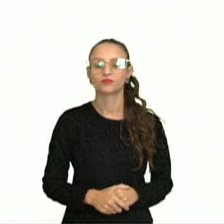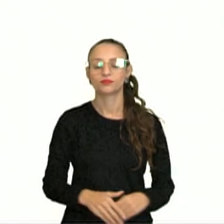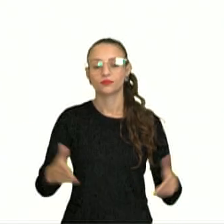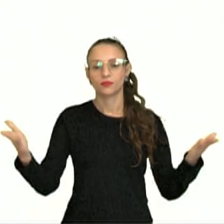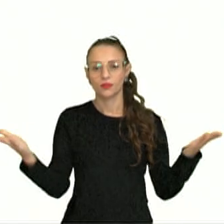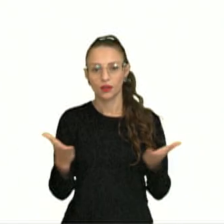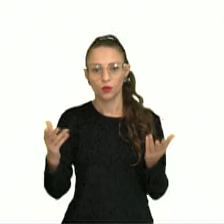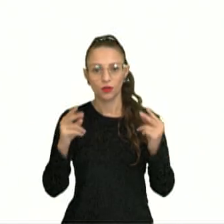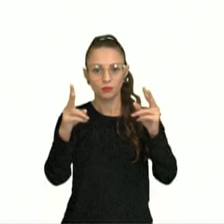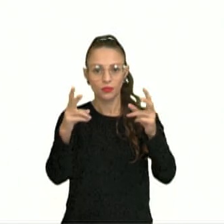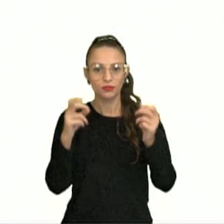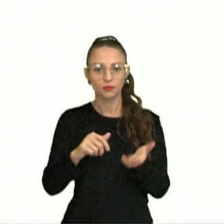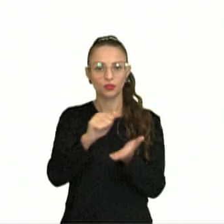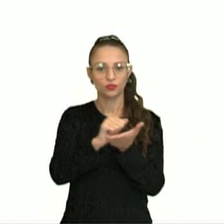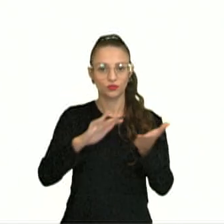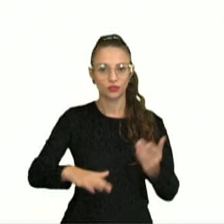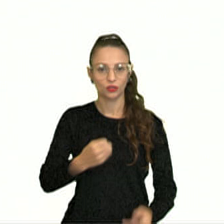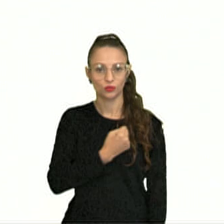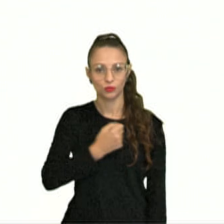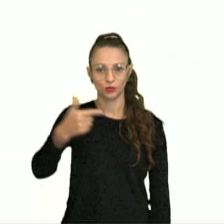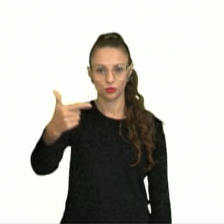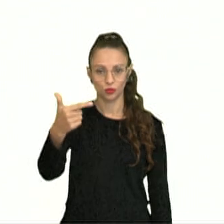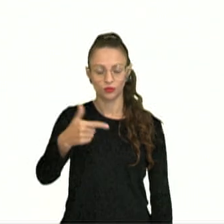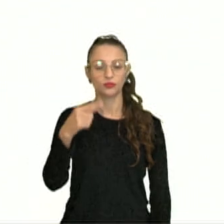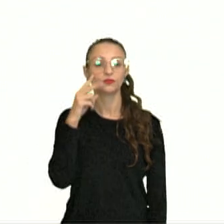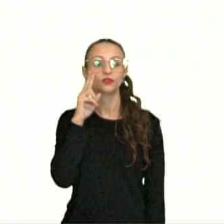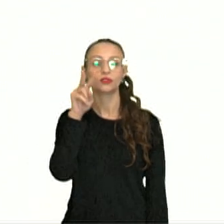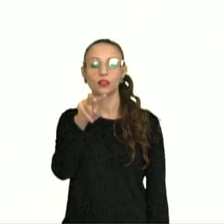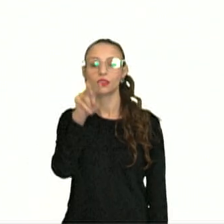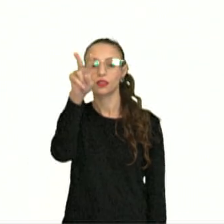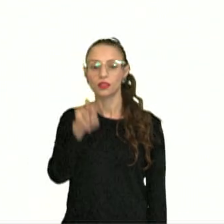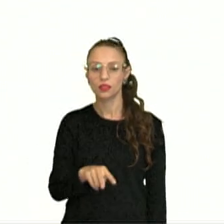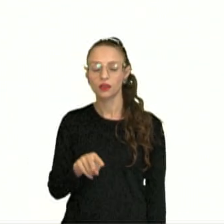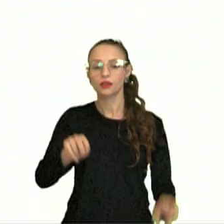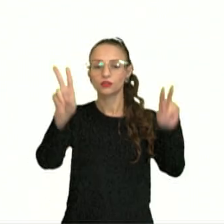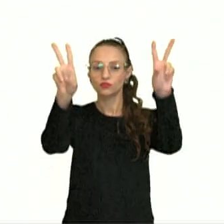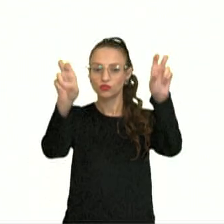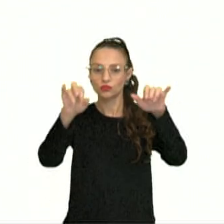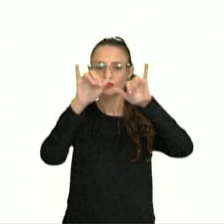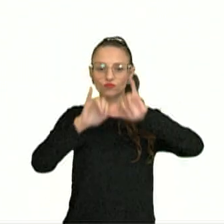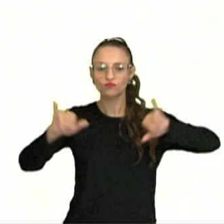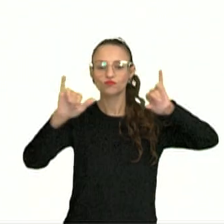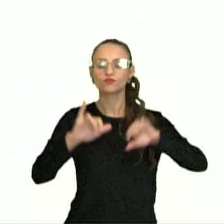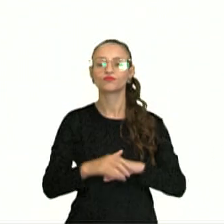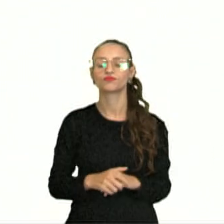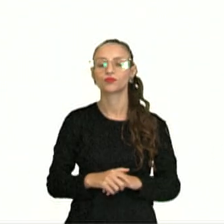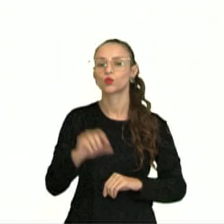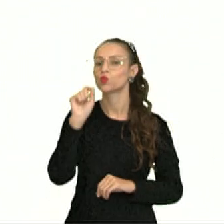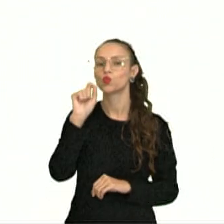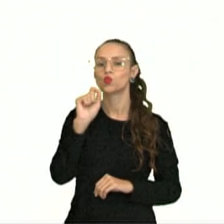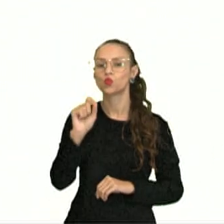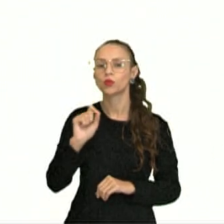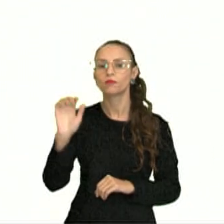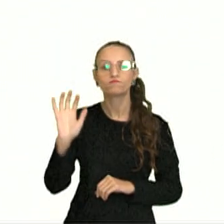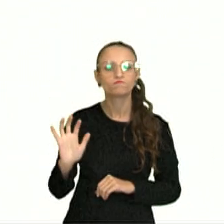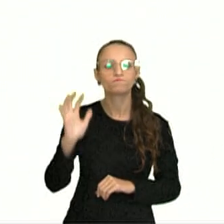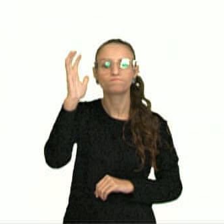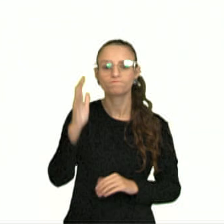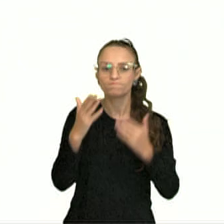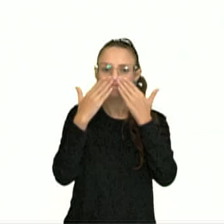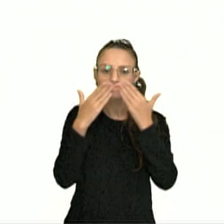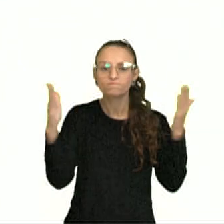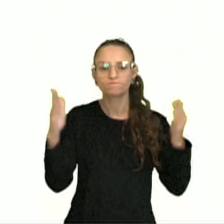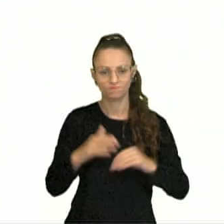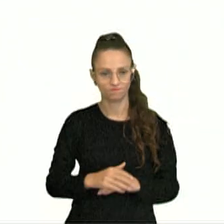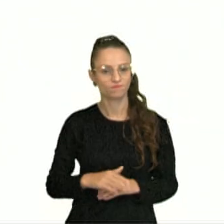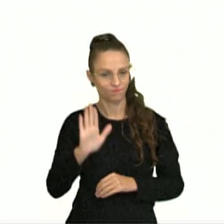Agora observe a atividade número 2. Leia o título da notícia. Qual é o fato destacado aqui nesse título?